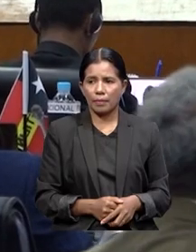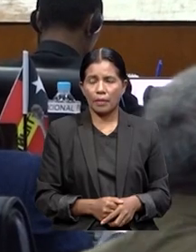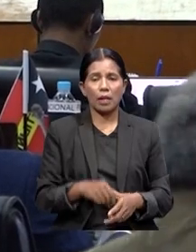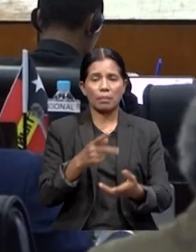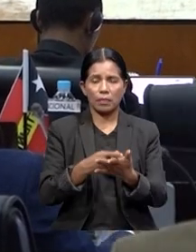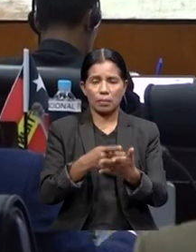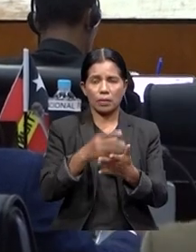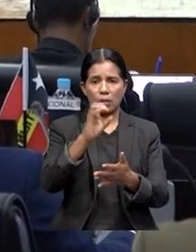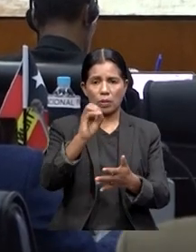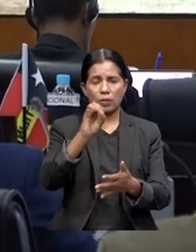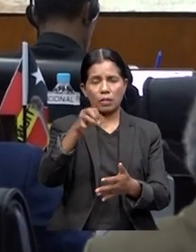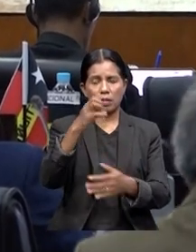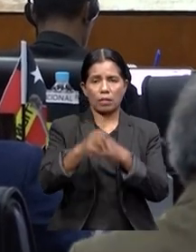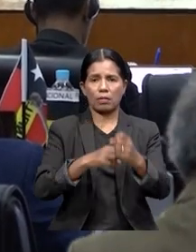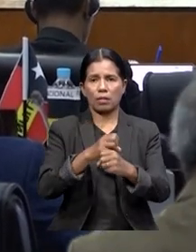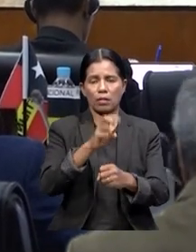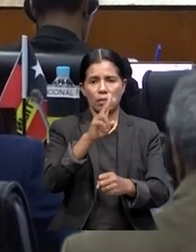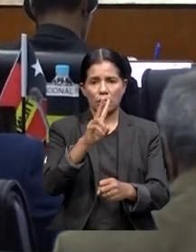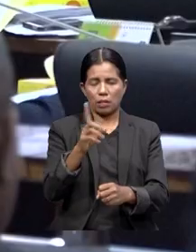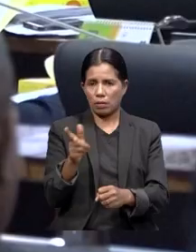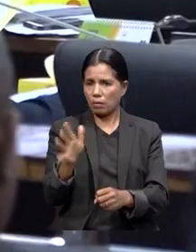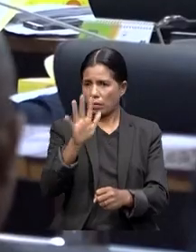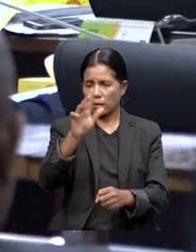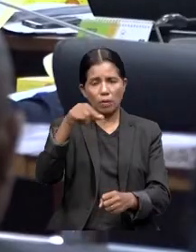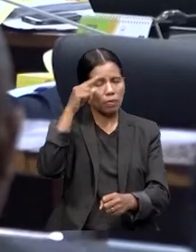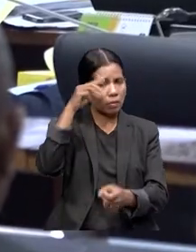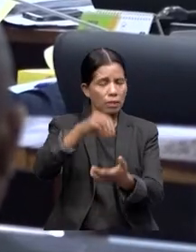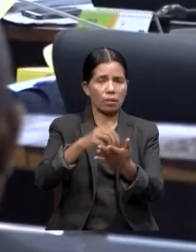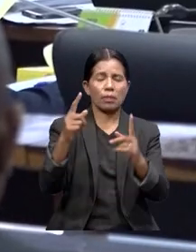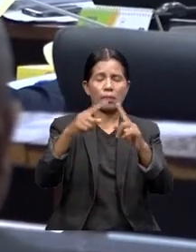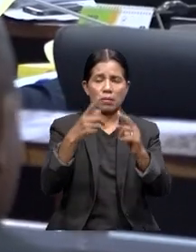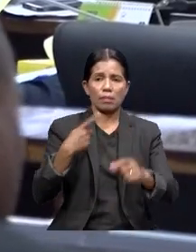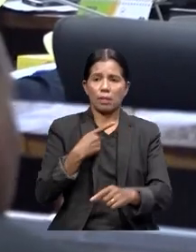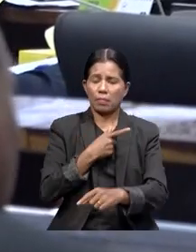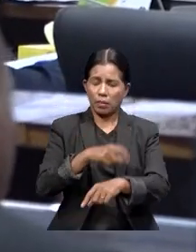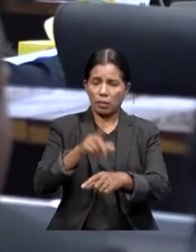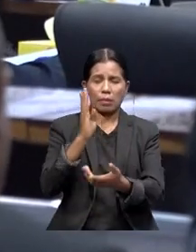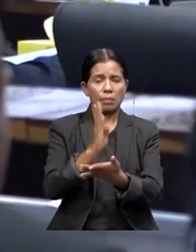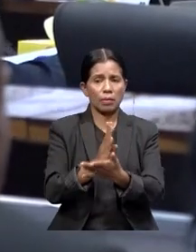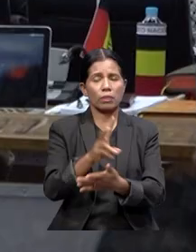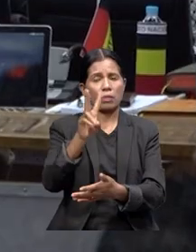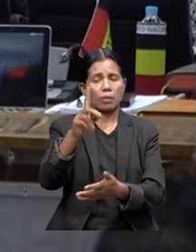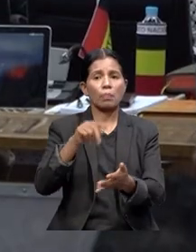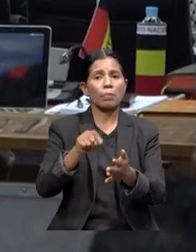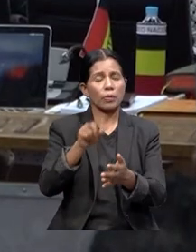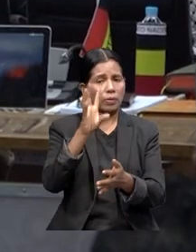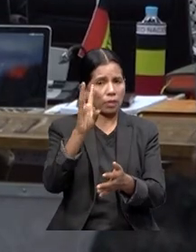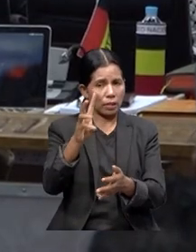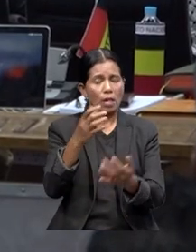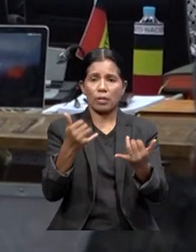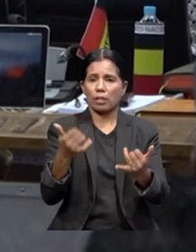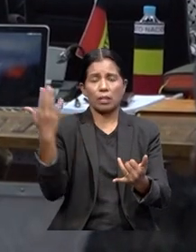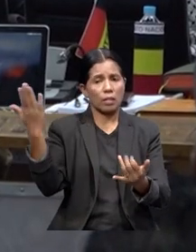Proposta Orçamento Geral Estado tina ng ring roron resen lima na be governo propoin ba Parlamento Nasional ho montante bilyang 2.9 liu da daune ia